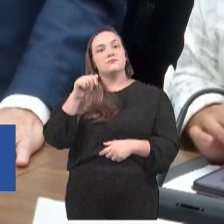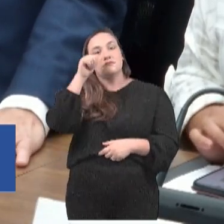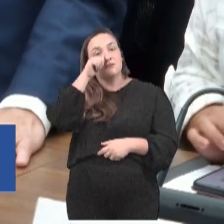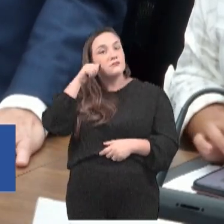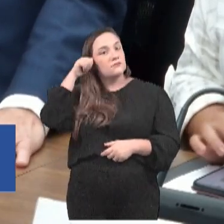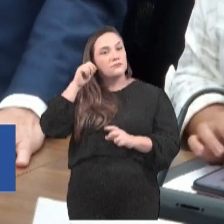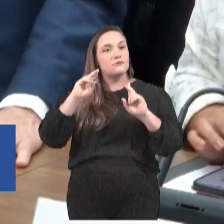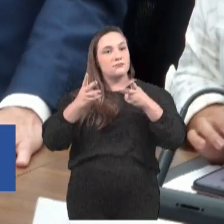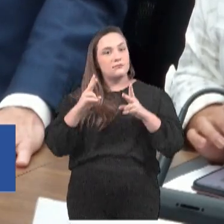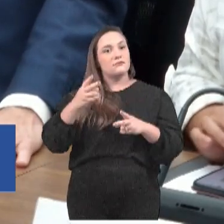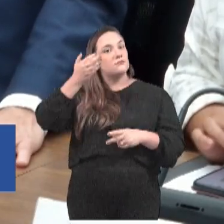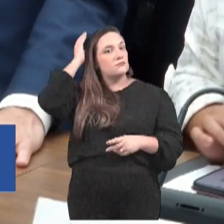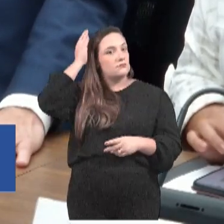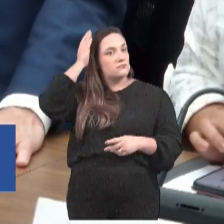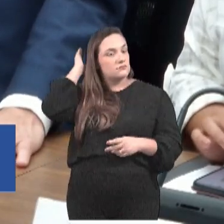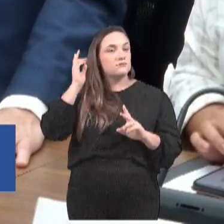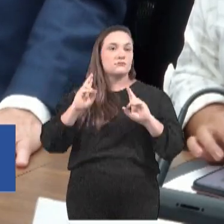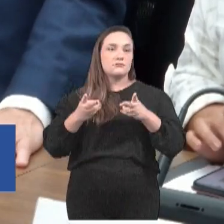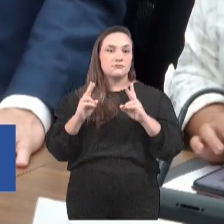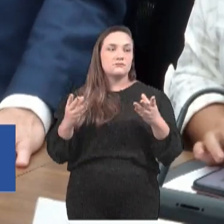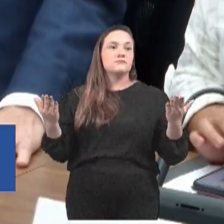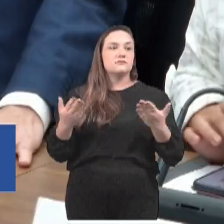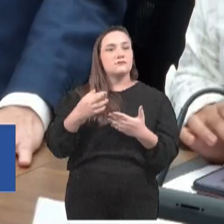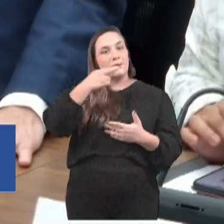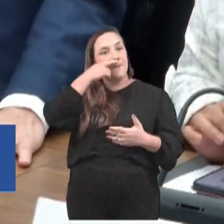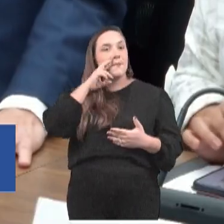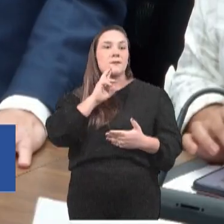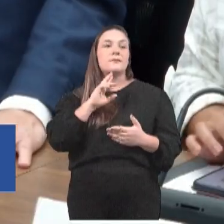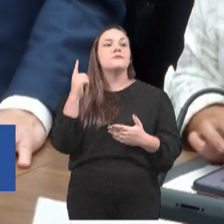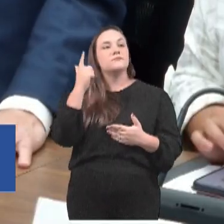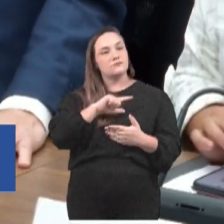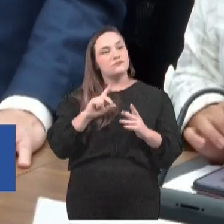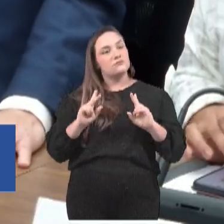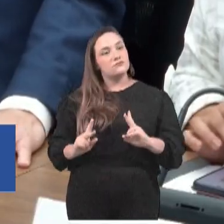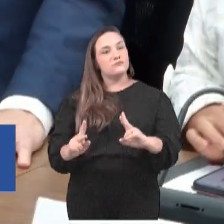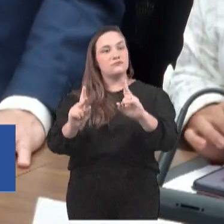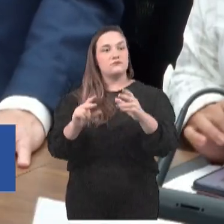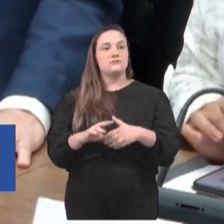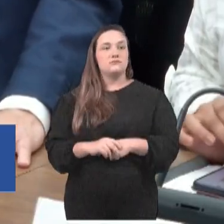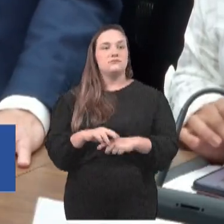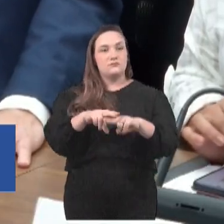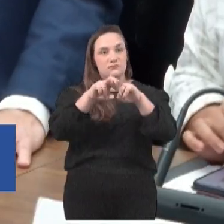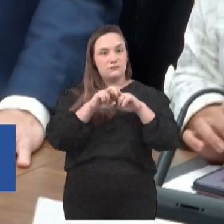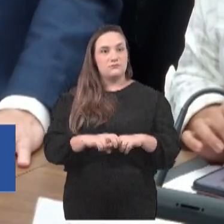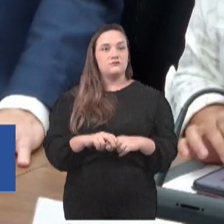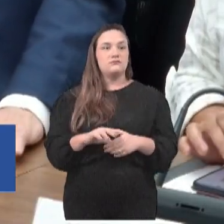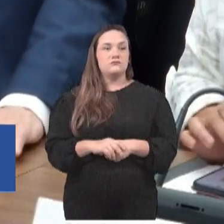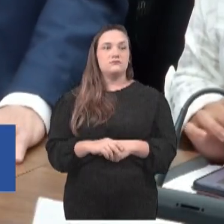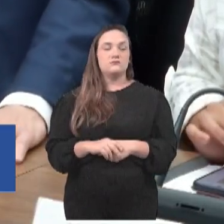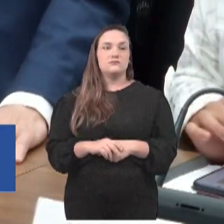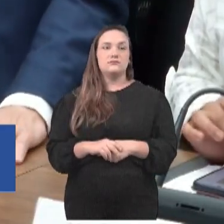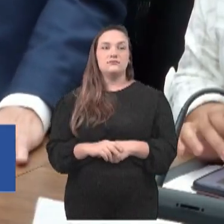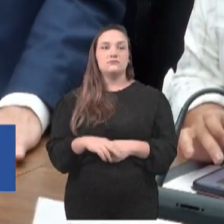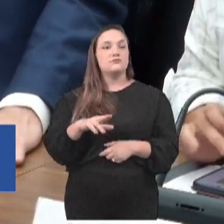veio o Reinaldo, manteve, e agora Eduardo Riedel, evidentemente que mantém. Portanto, nunca